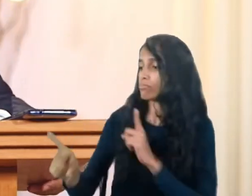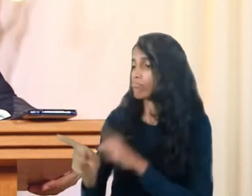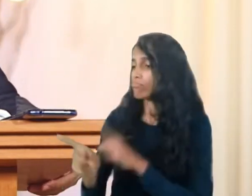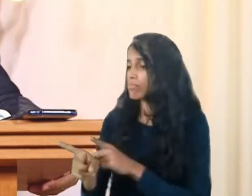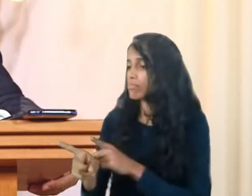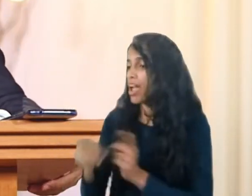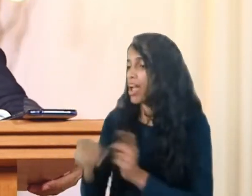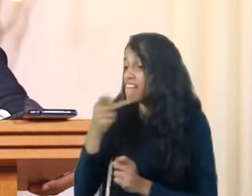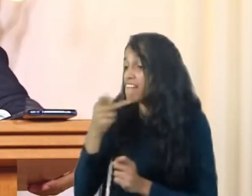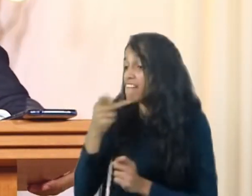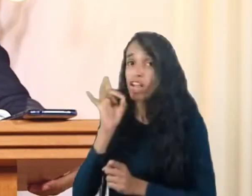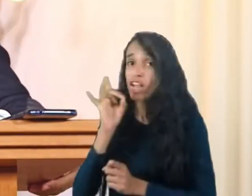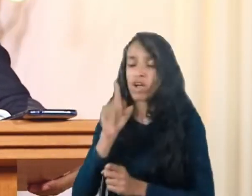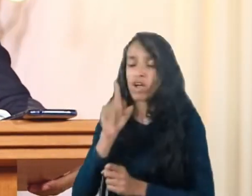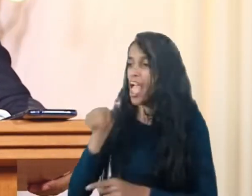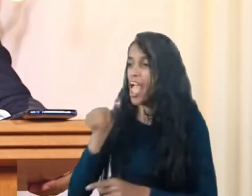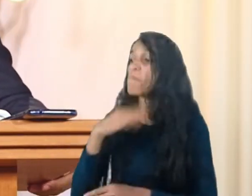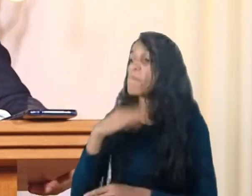fazer.